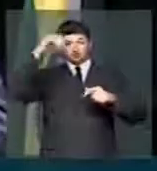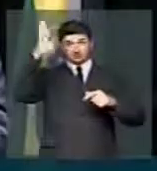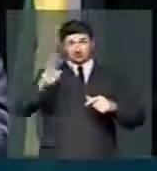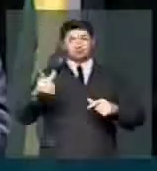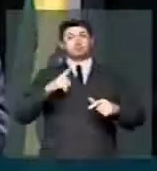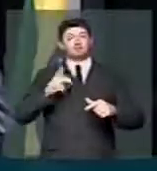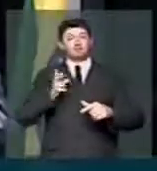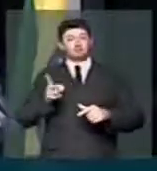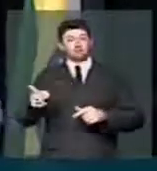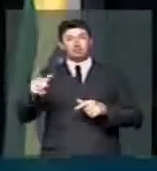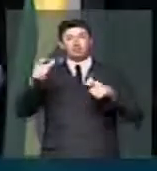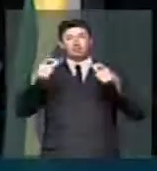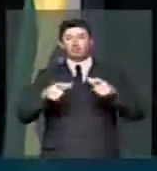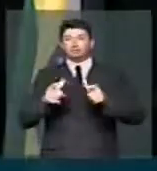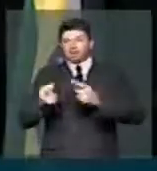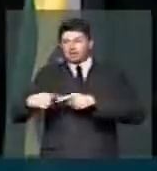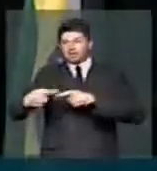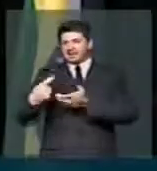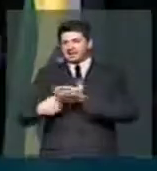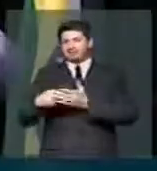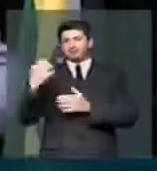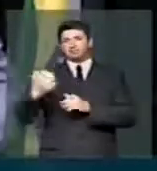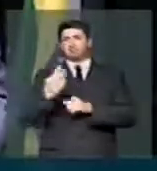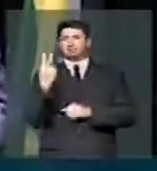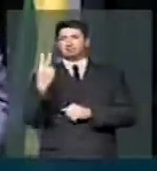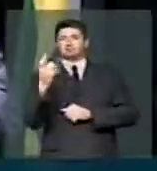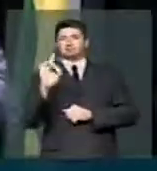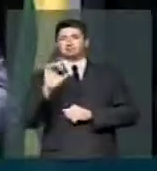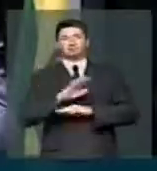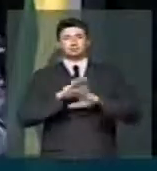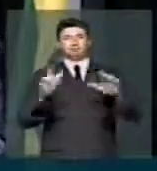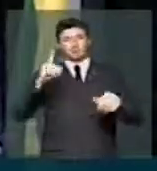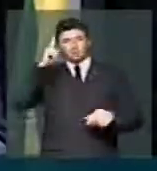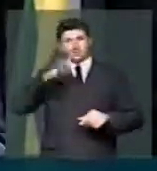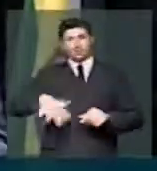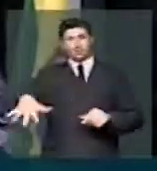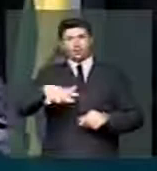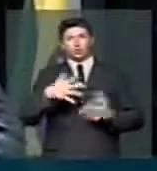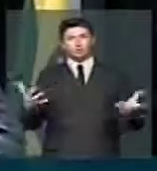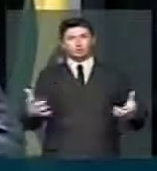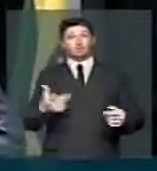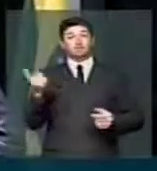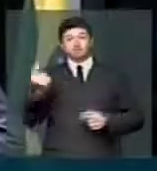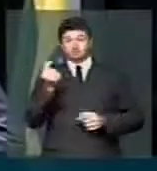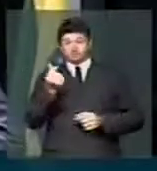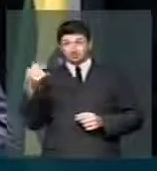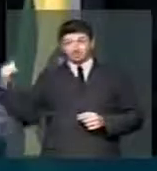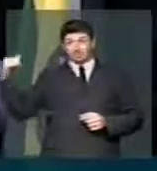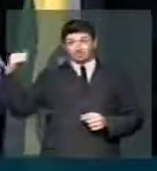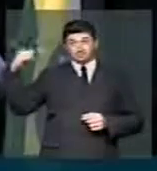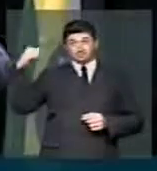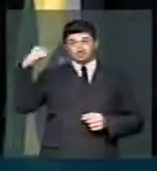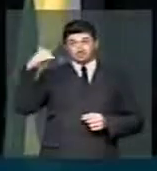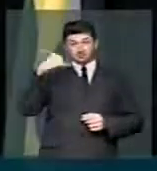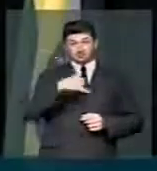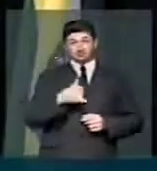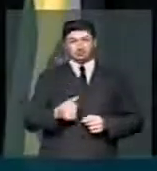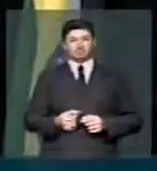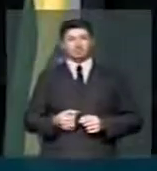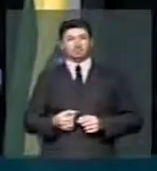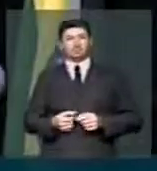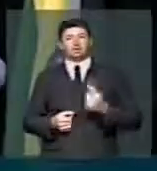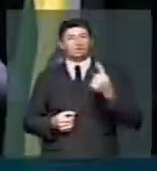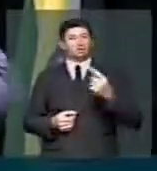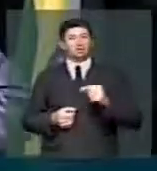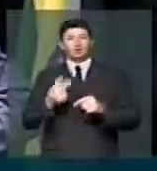virando também um pequeno cartel, com 2 empresas praticamente já comandando. E aí a passagem aérea põe 1 ou 2